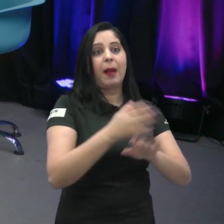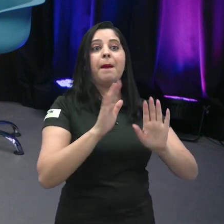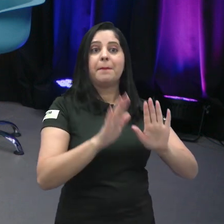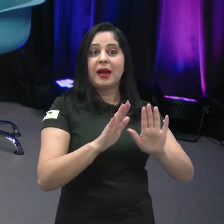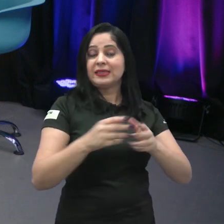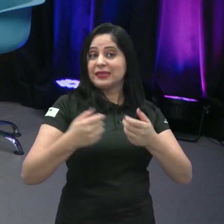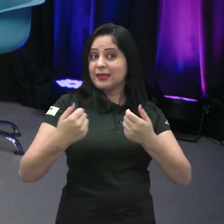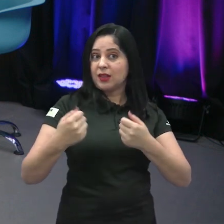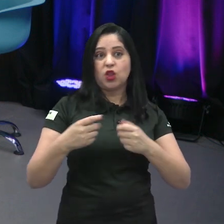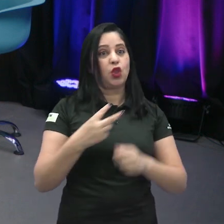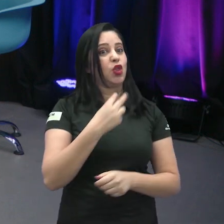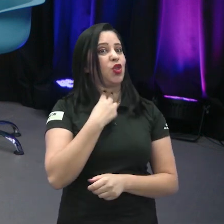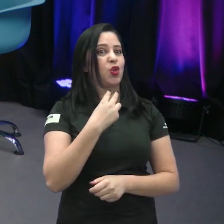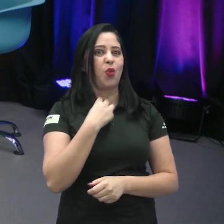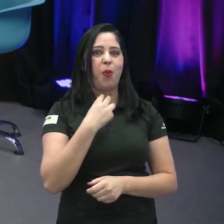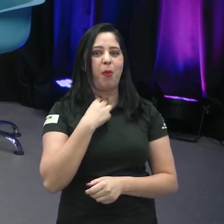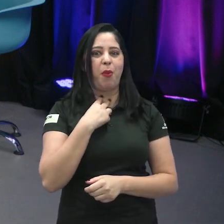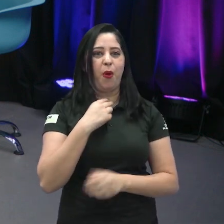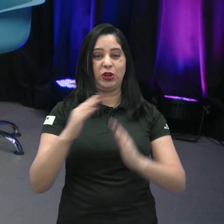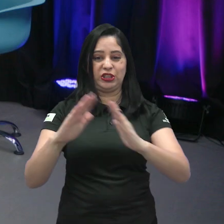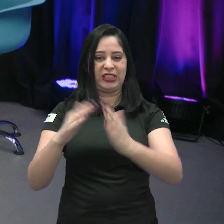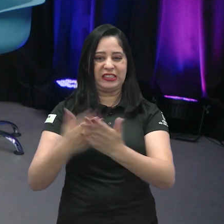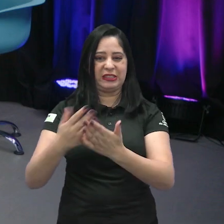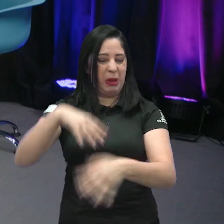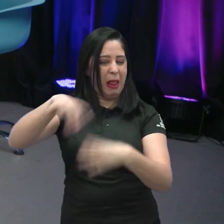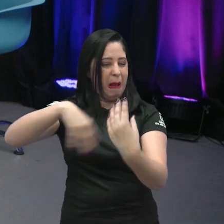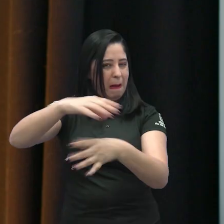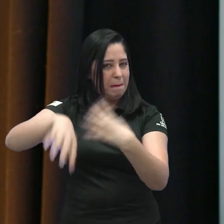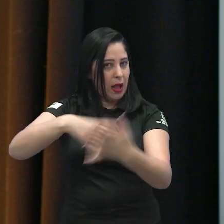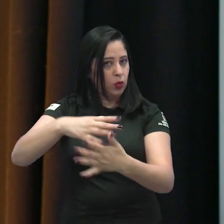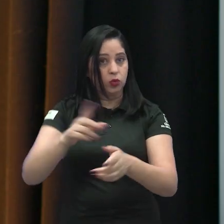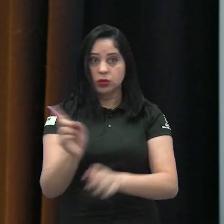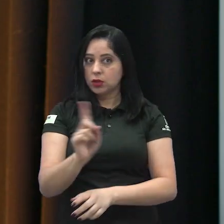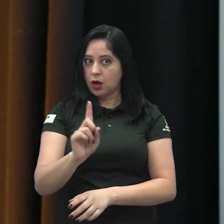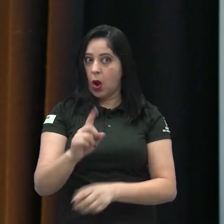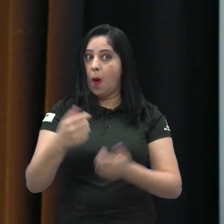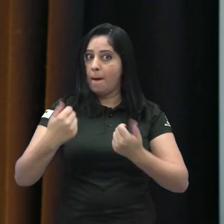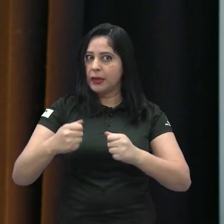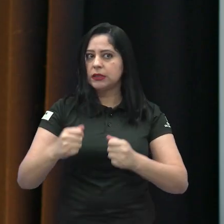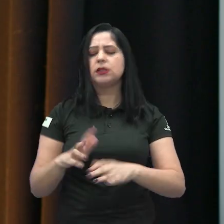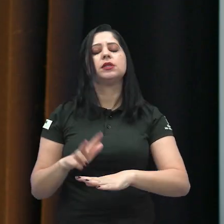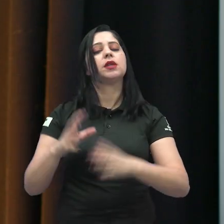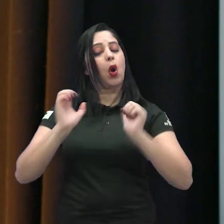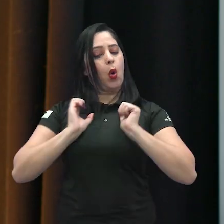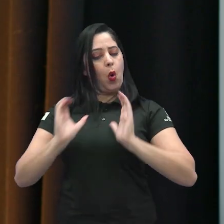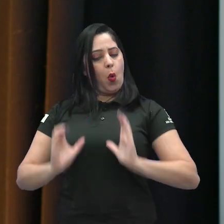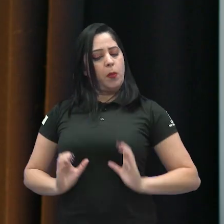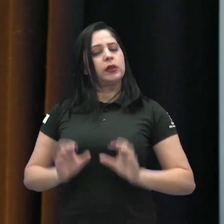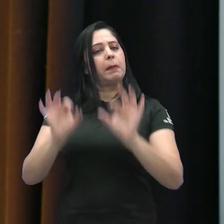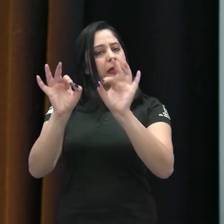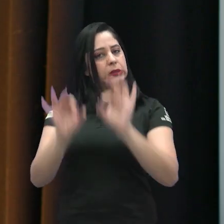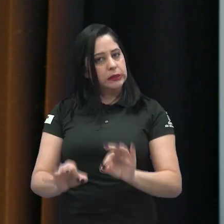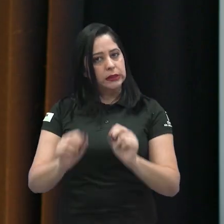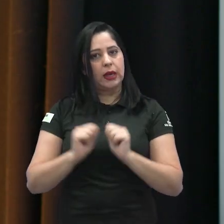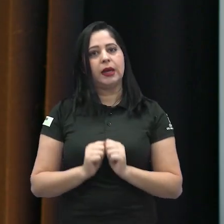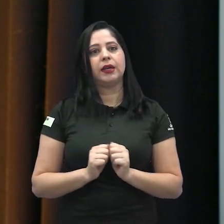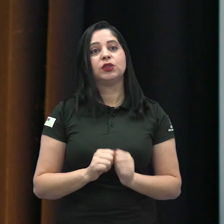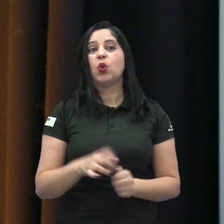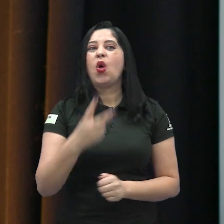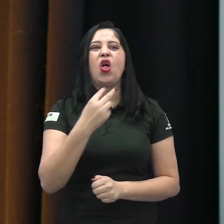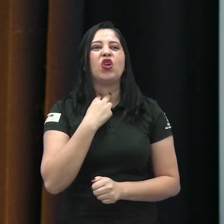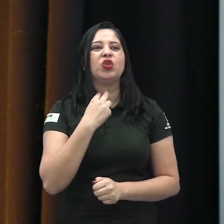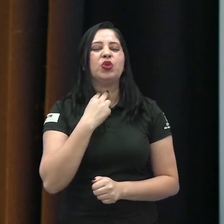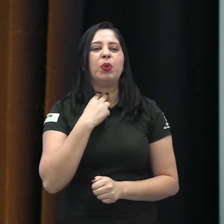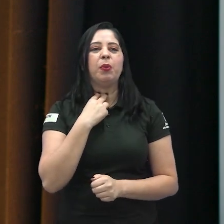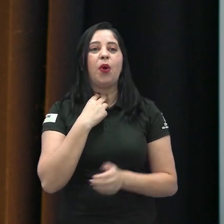do projeto esportivo, você não poderia ter questões disciplinares dentro da escola, você teria que ter notas boas, você não poderia ter